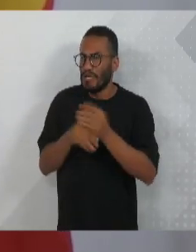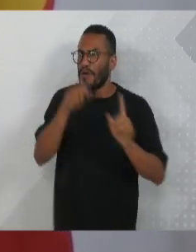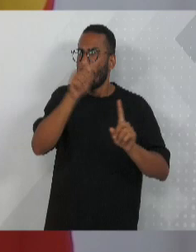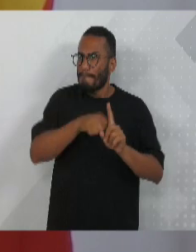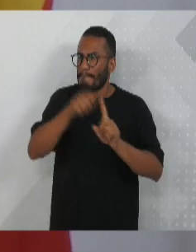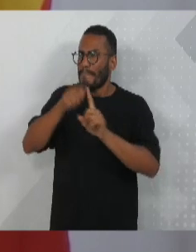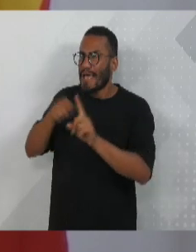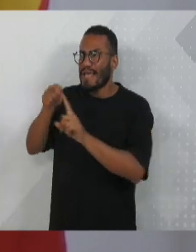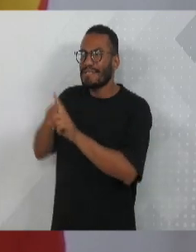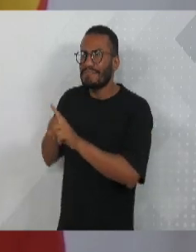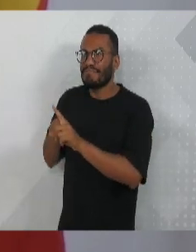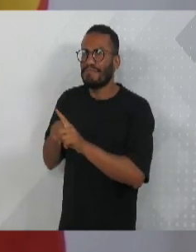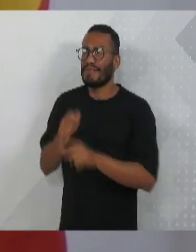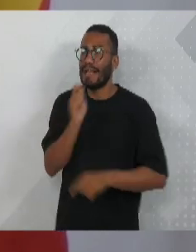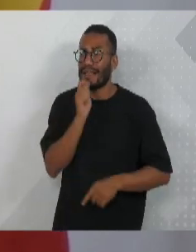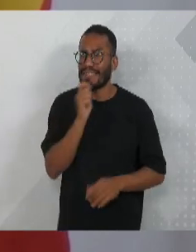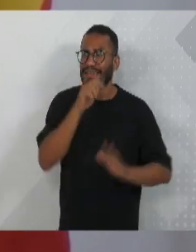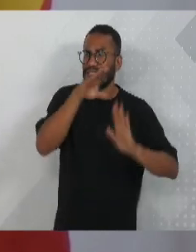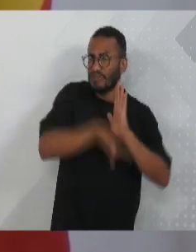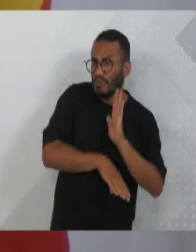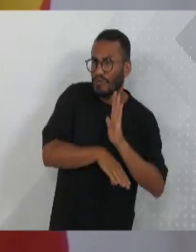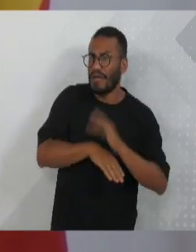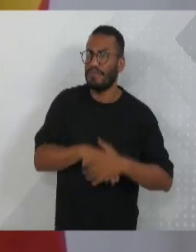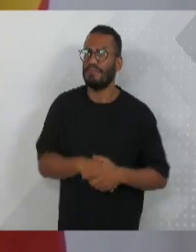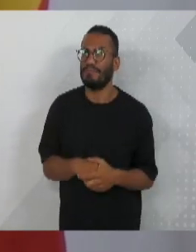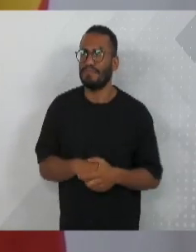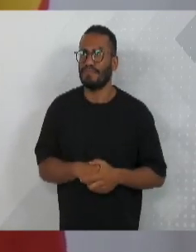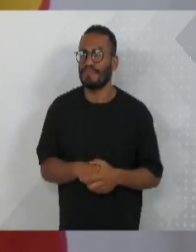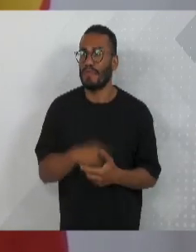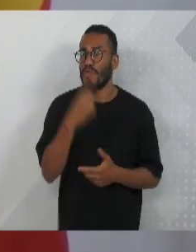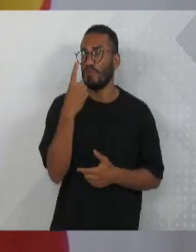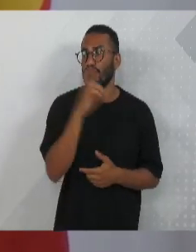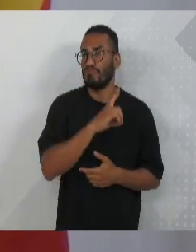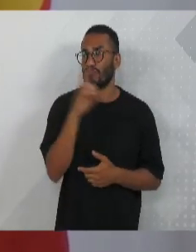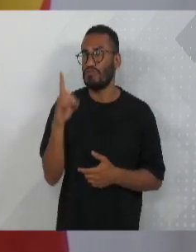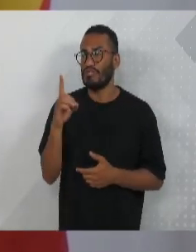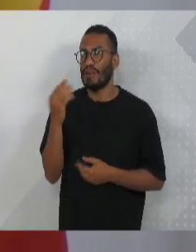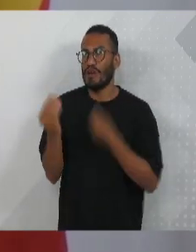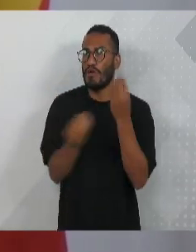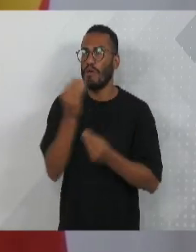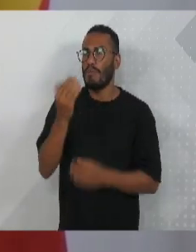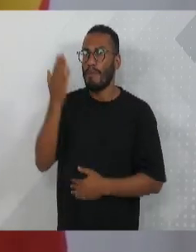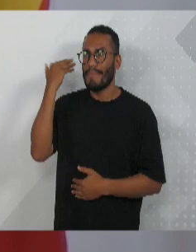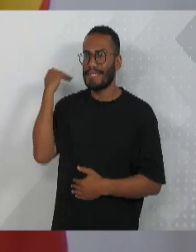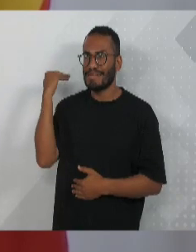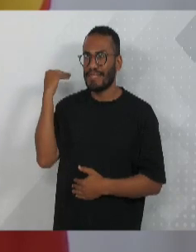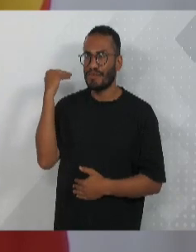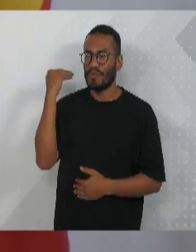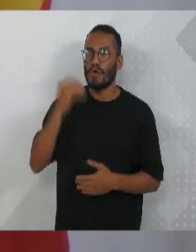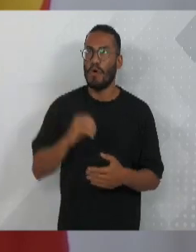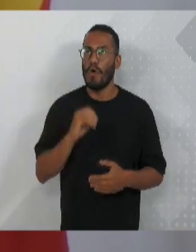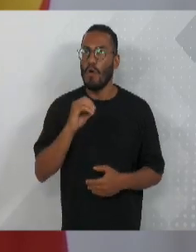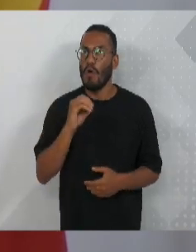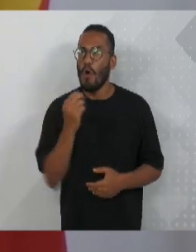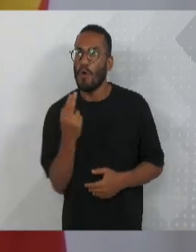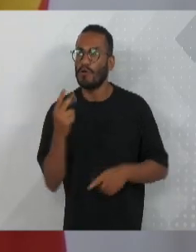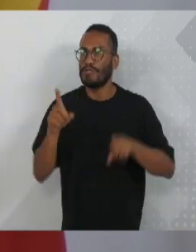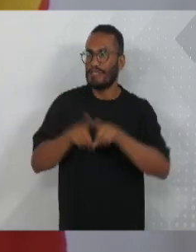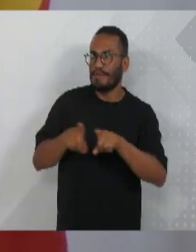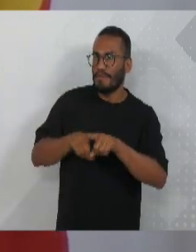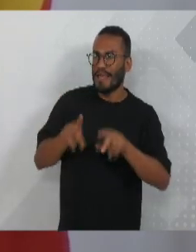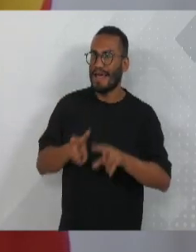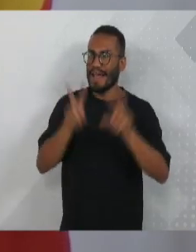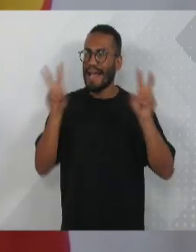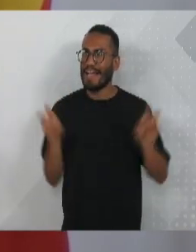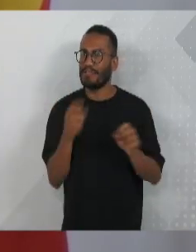mês, ainda descontar um dia, como era no passado, ou também, ainda se for o